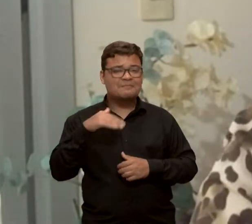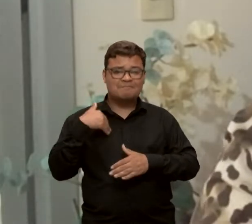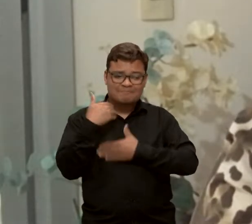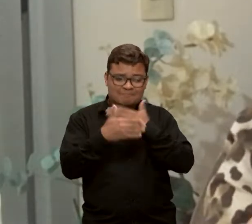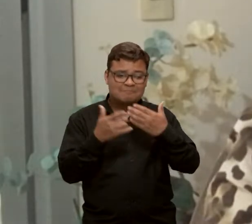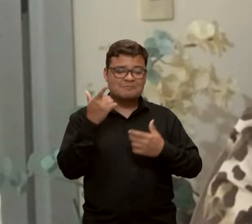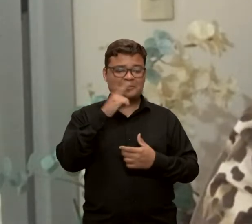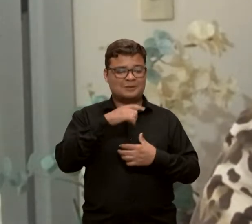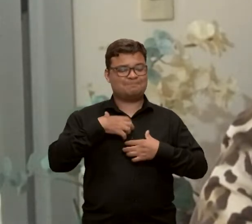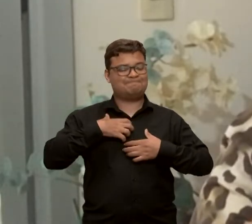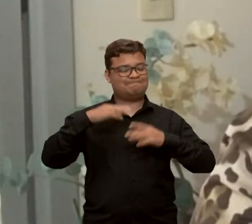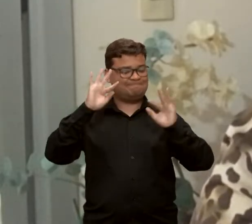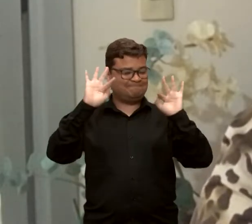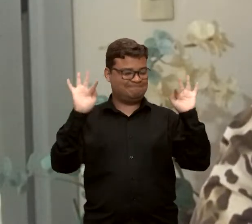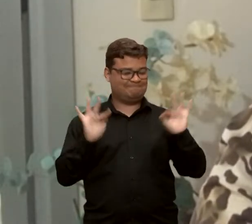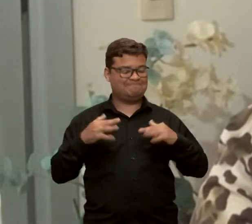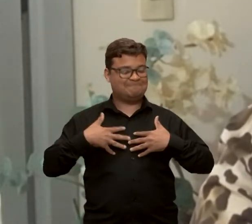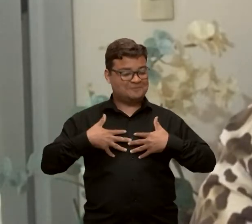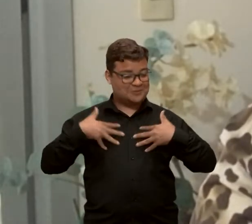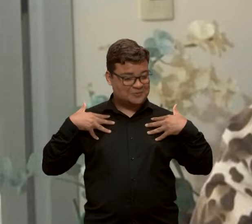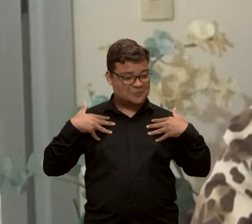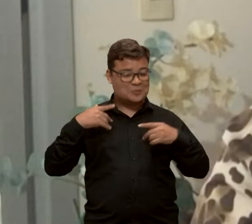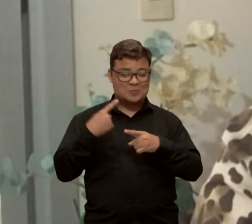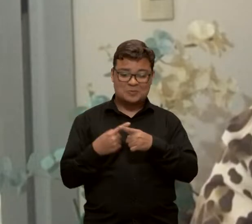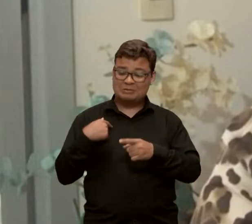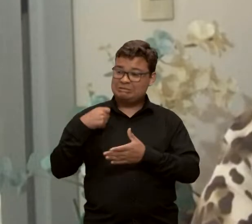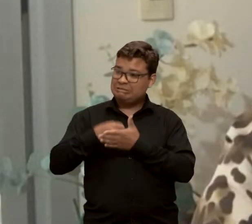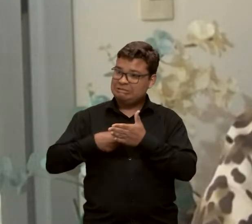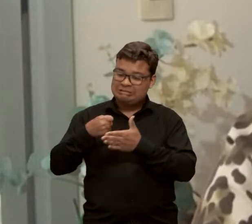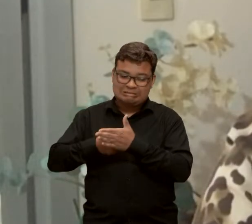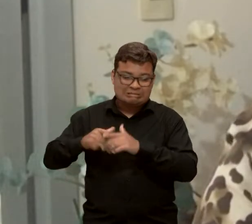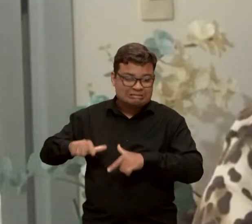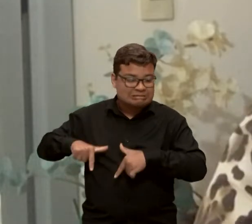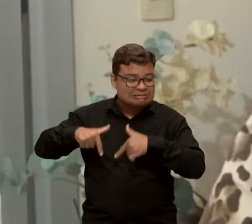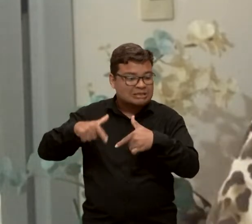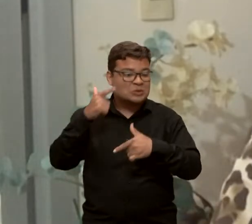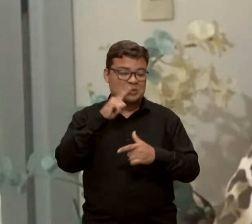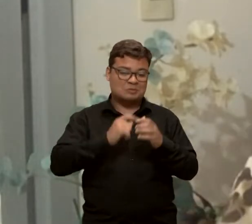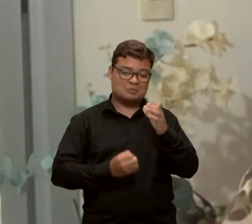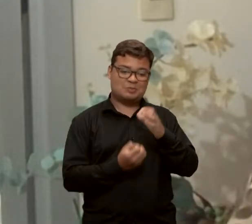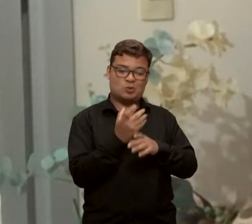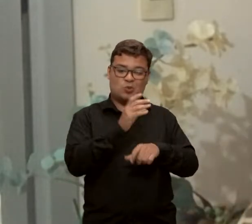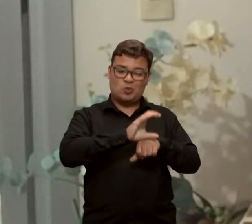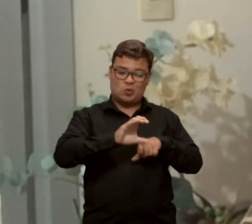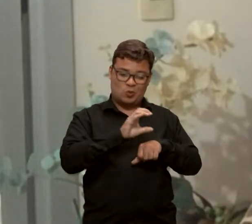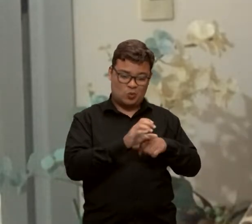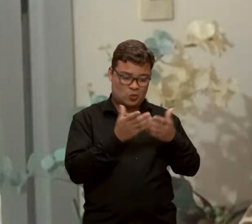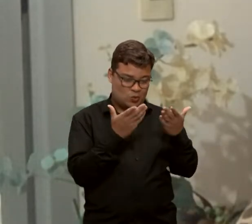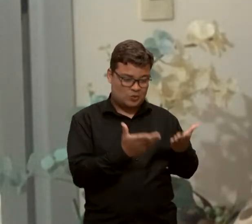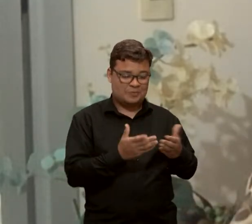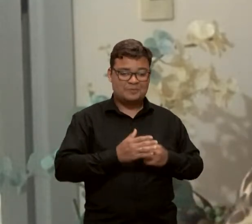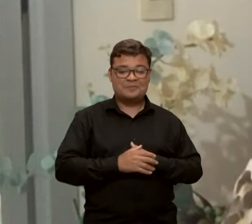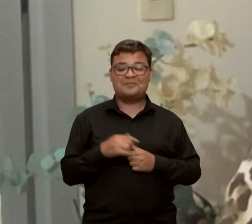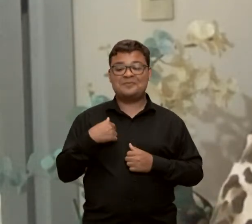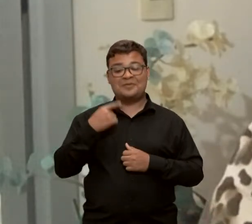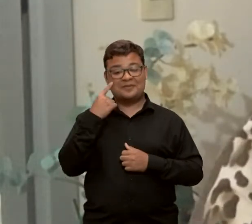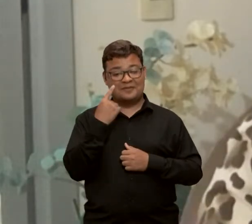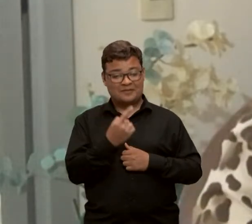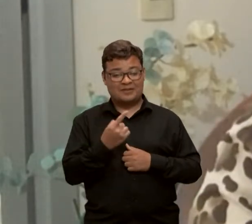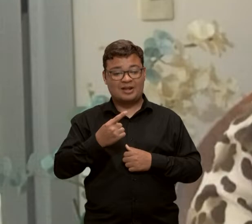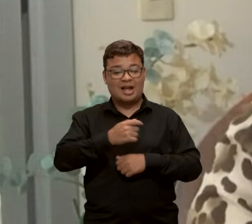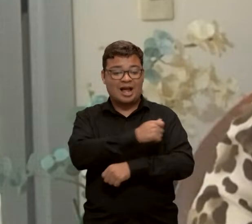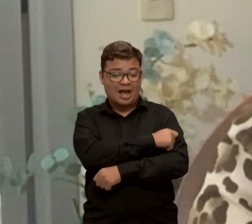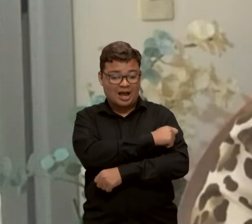gratificada depois de ter conseguido, depois de ter batalhado muito por esse curso, ter visto que no Guia dos Estudantes